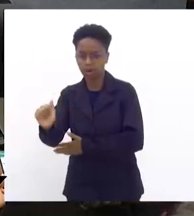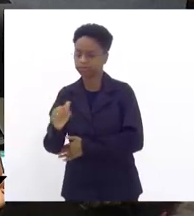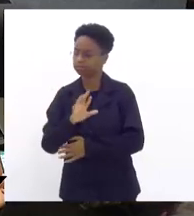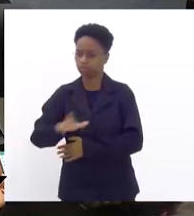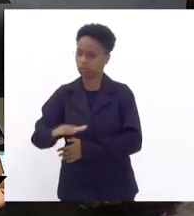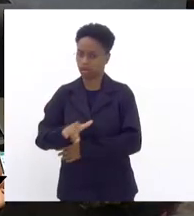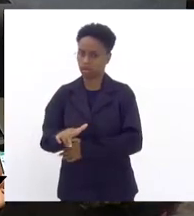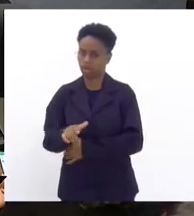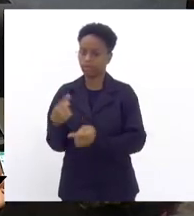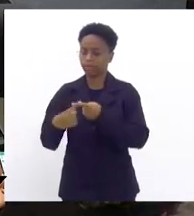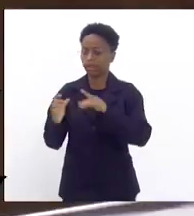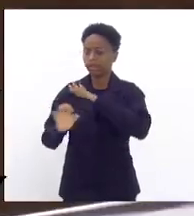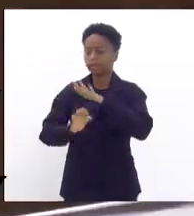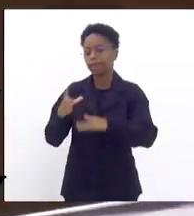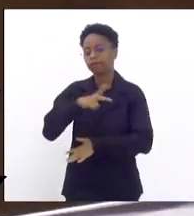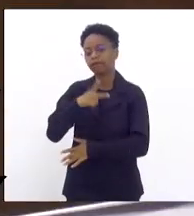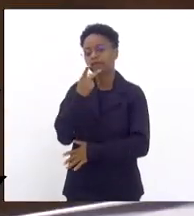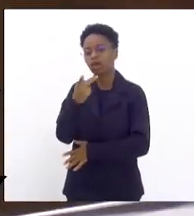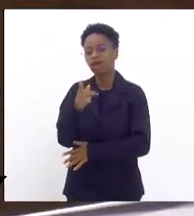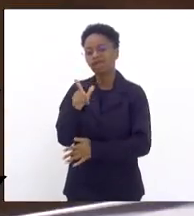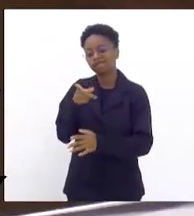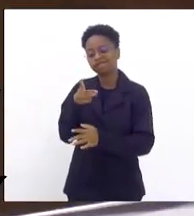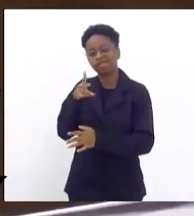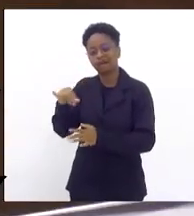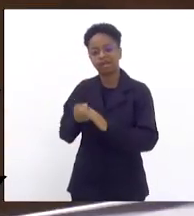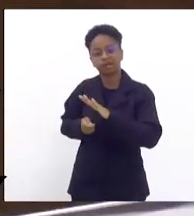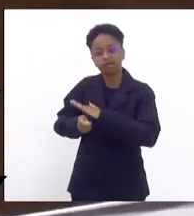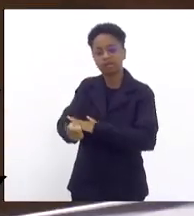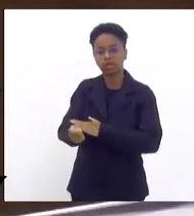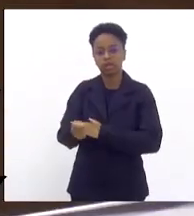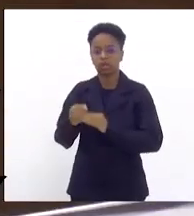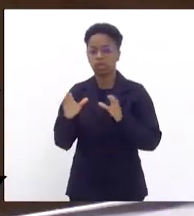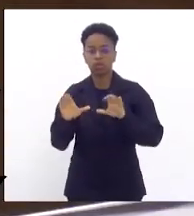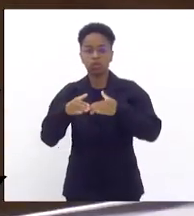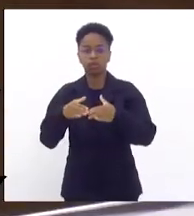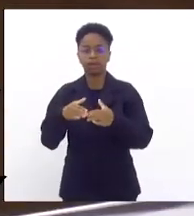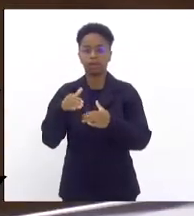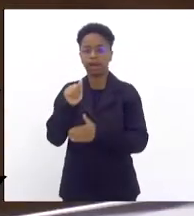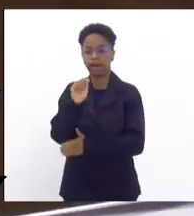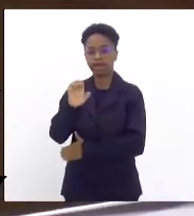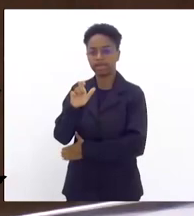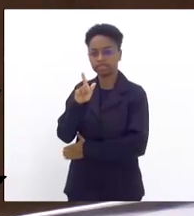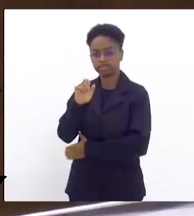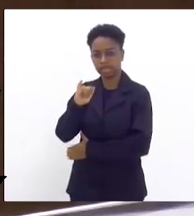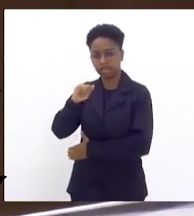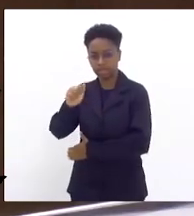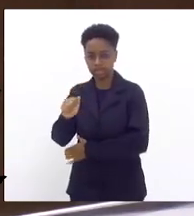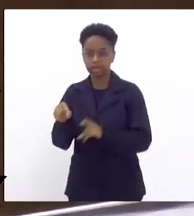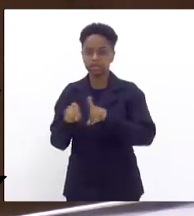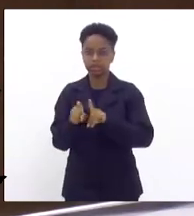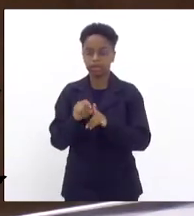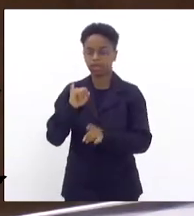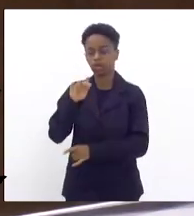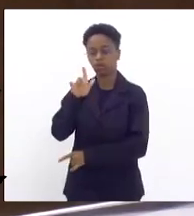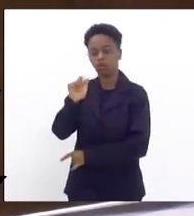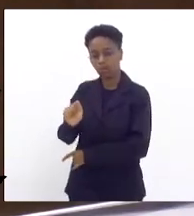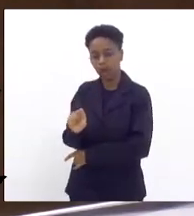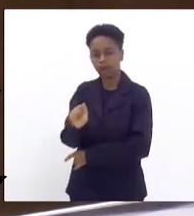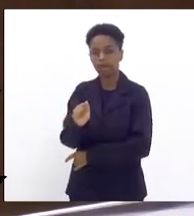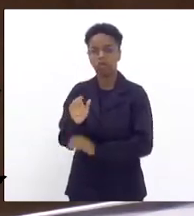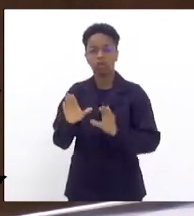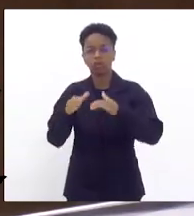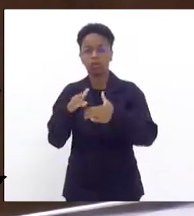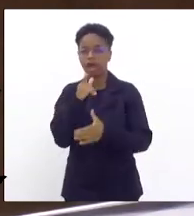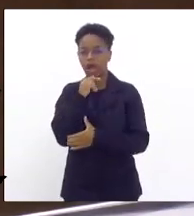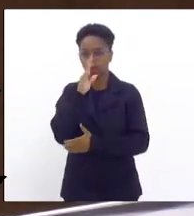com o discurso de que iam investir. O Grupo Aegea, que é da Águas do Rio, o Grupo Iguá, o Grupo Águas